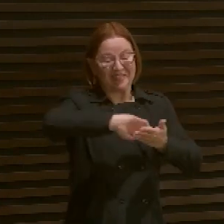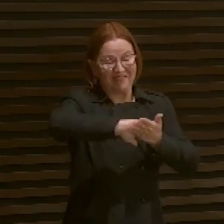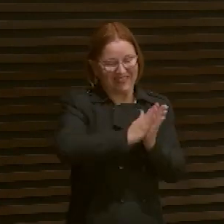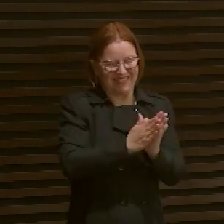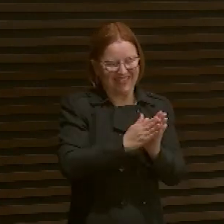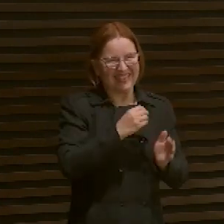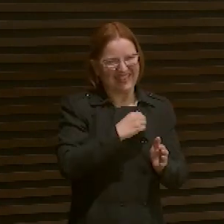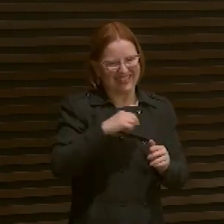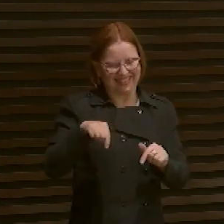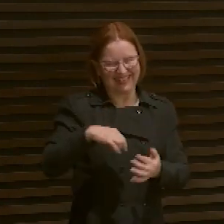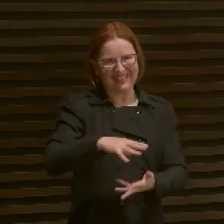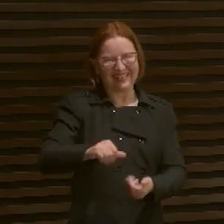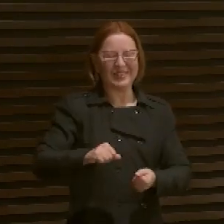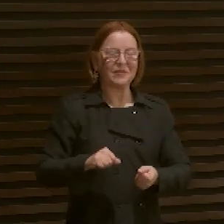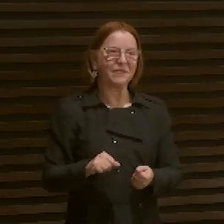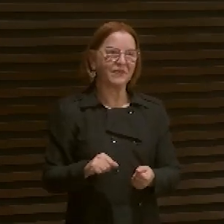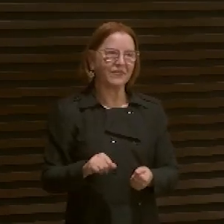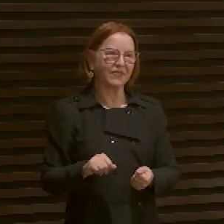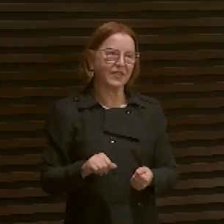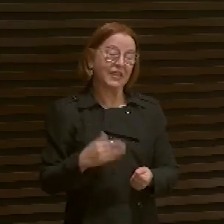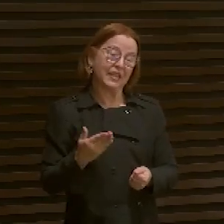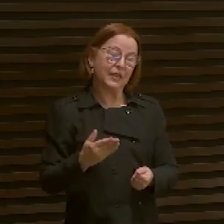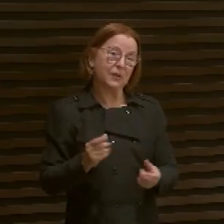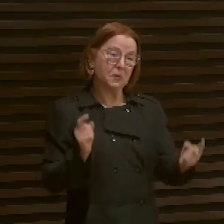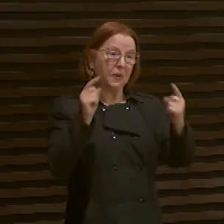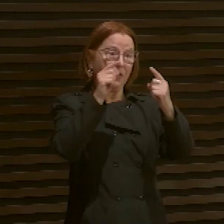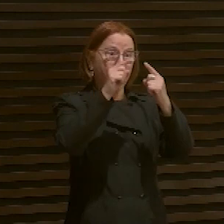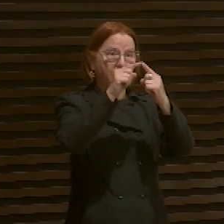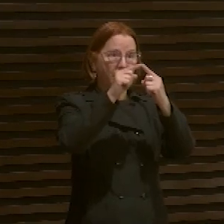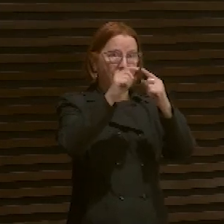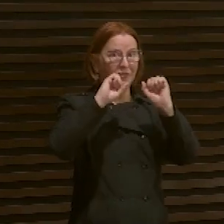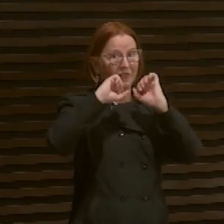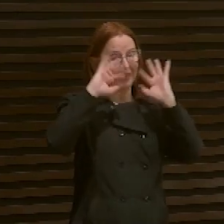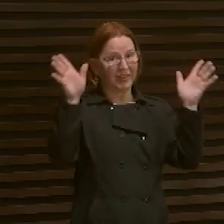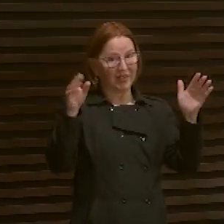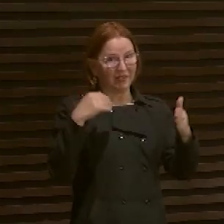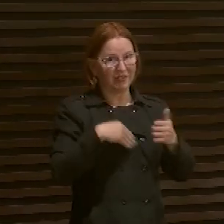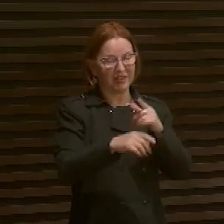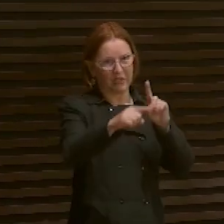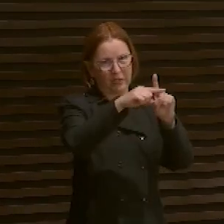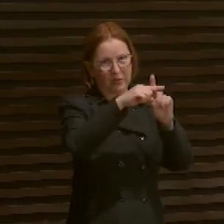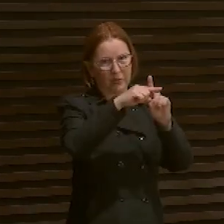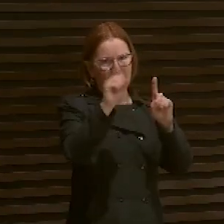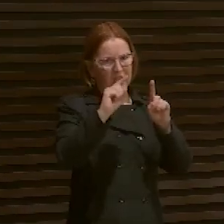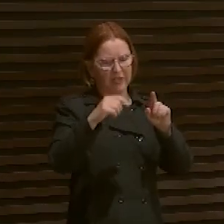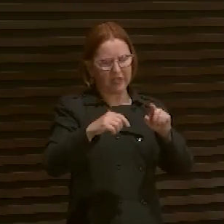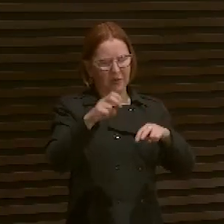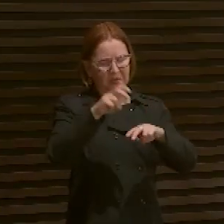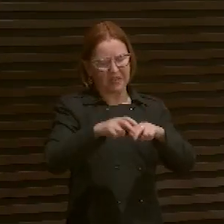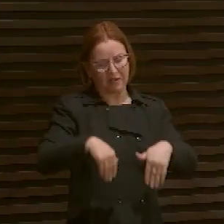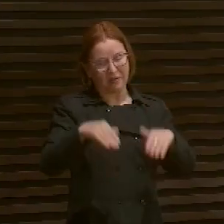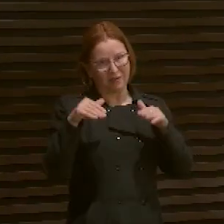do mundo. Então, como ele tinha esse objetivo claro, de caminhar para a cruz e não sentar num trono, ele